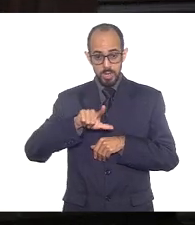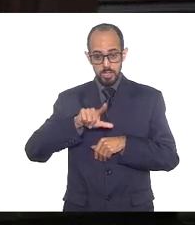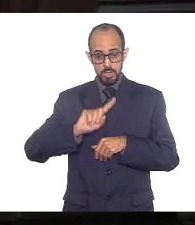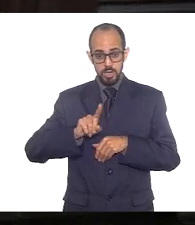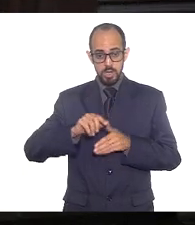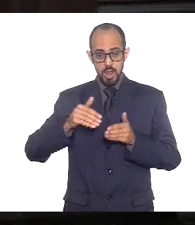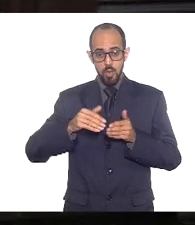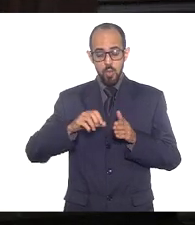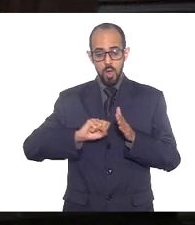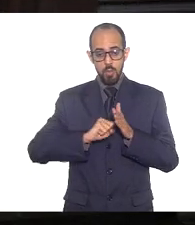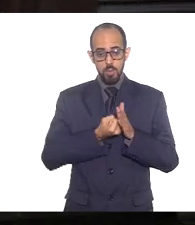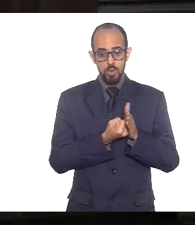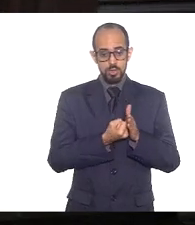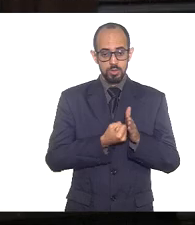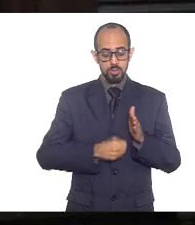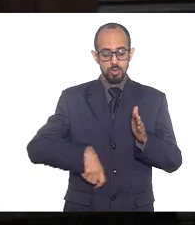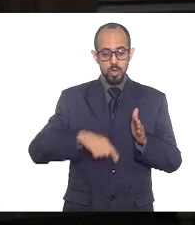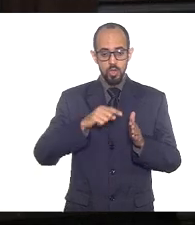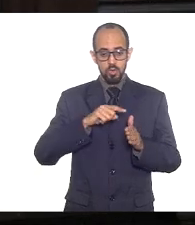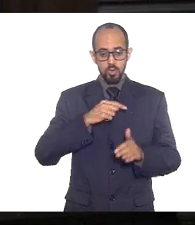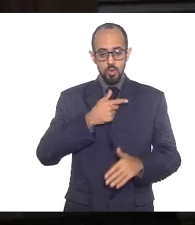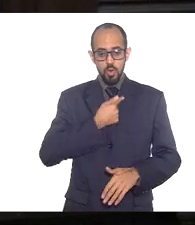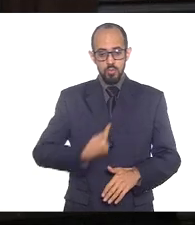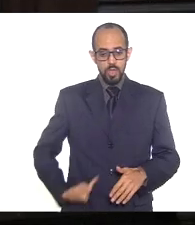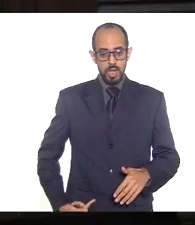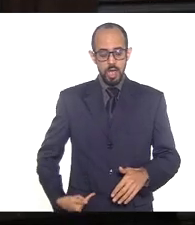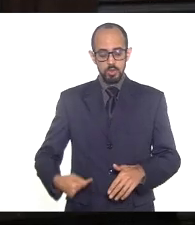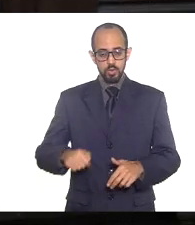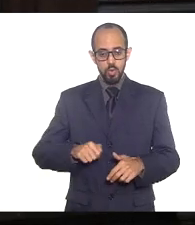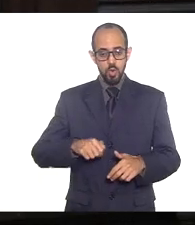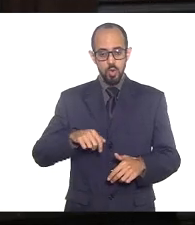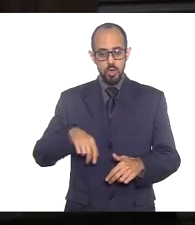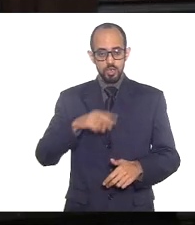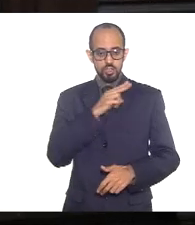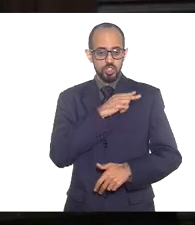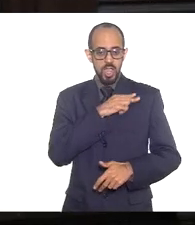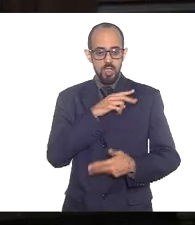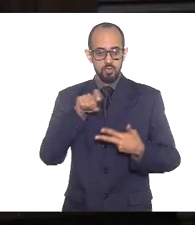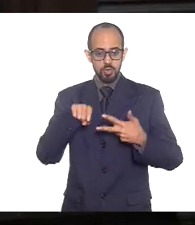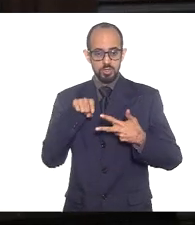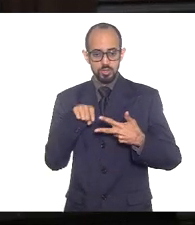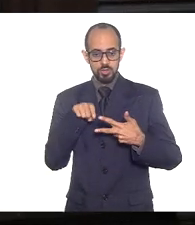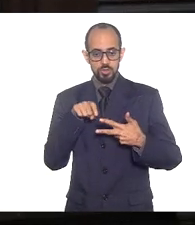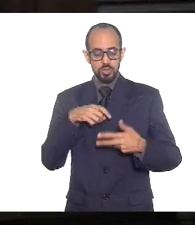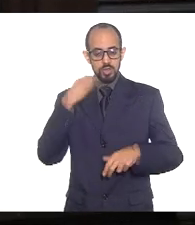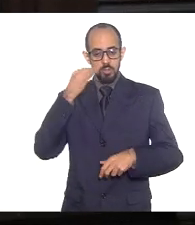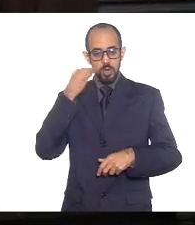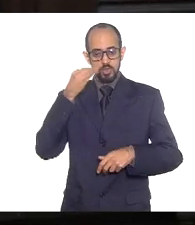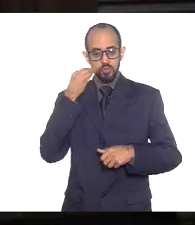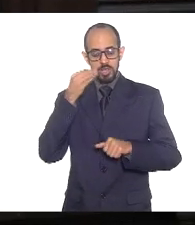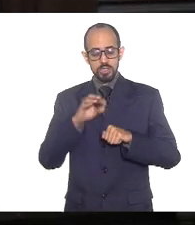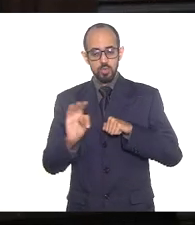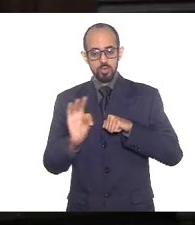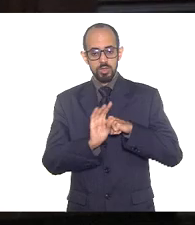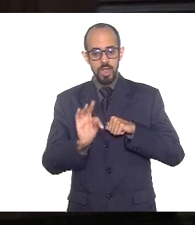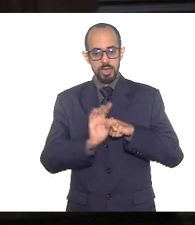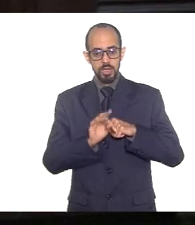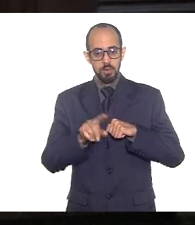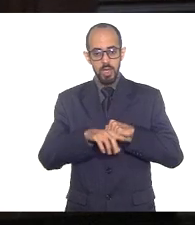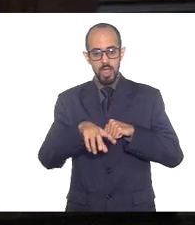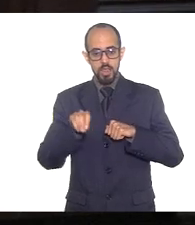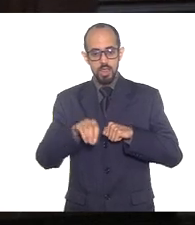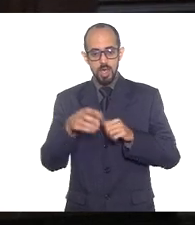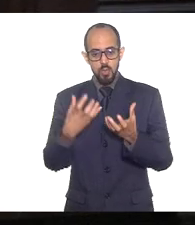do Senhor governador do Poder Executivo que apresentou motivações técnicas para não